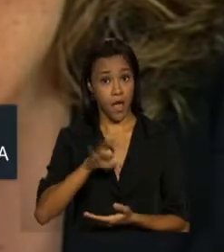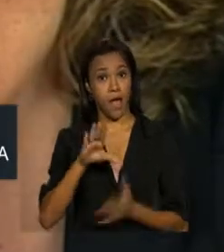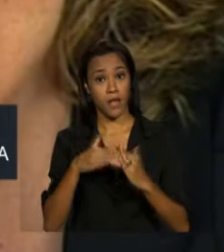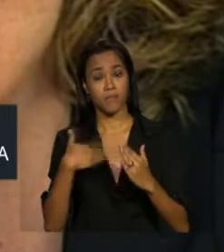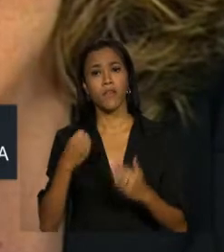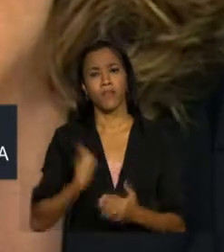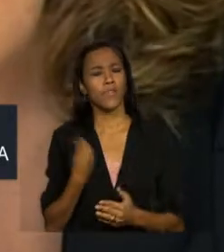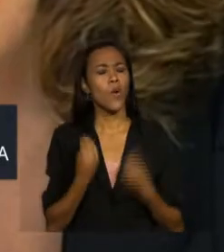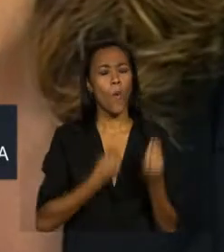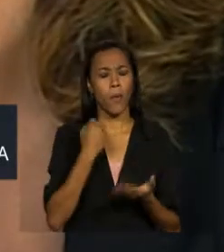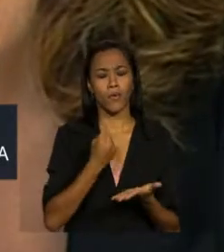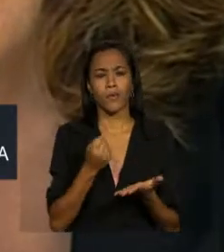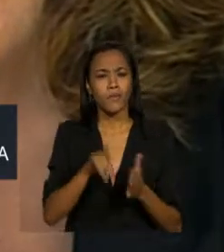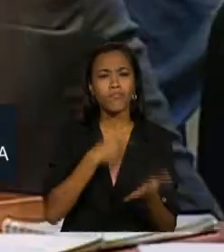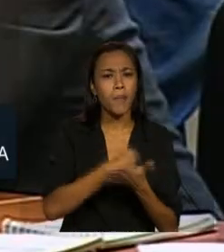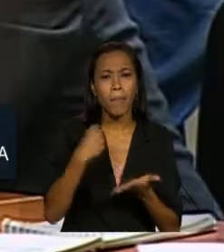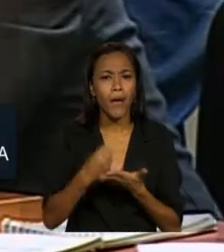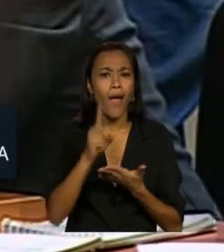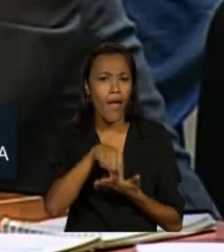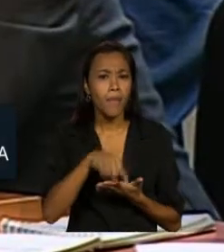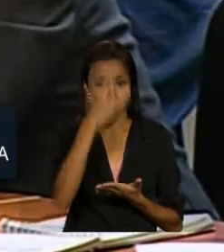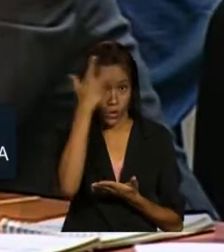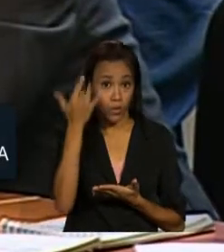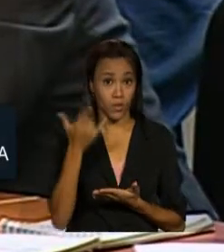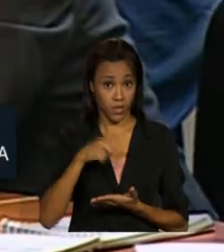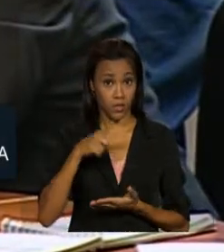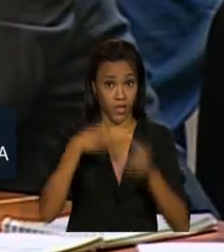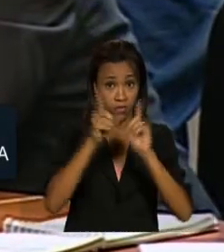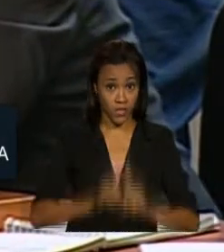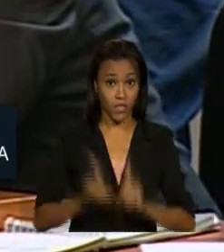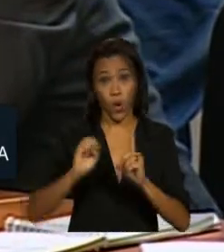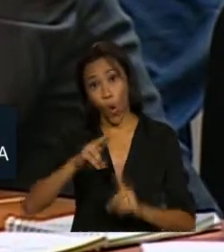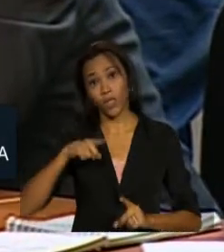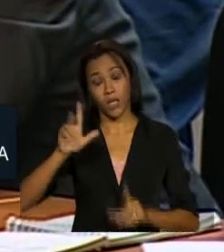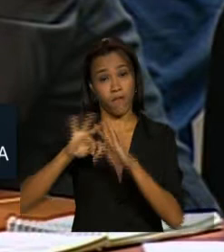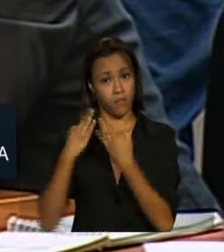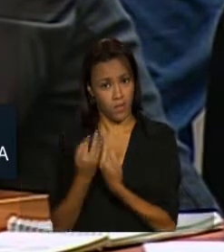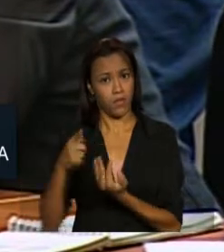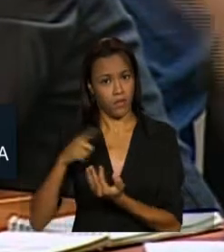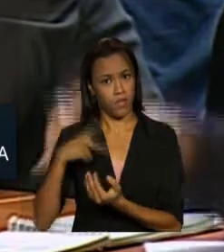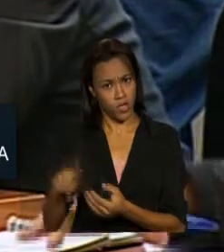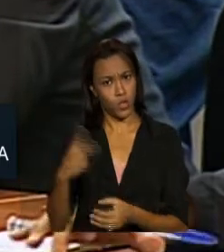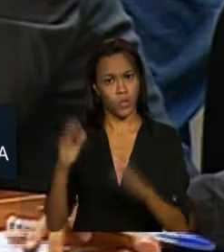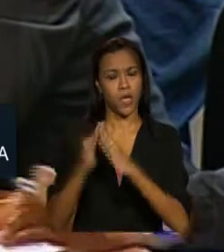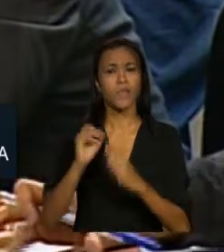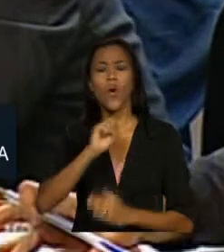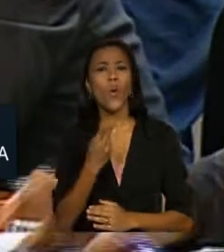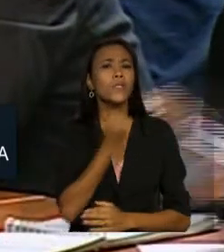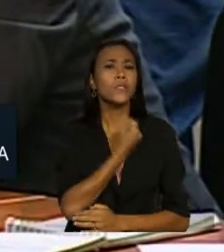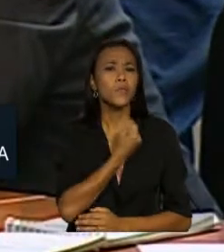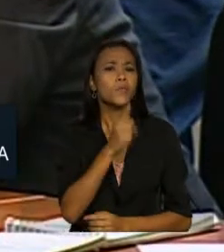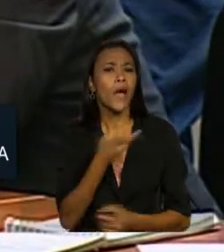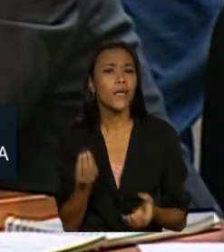essas 100 mil contratações são de pessoas que tenham deficiência ou famílias que tenham pessoas com deficiência em suas casas, ou nesse número